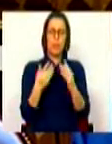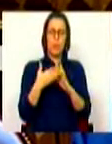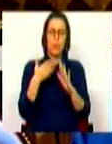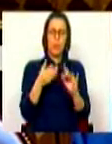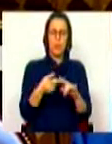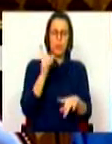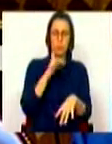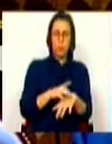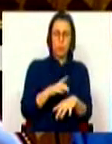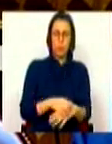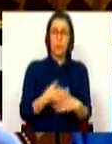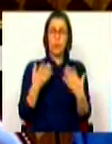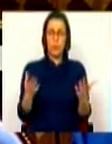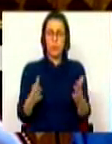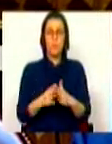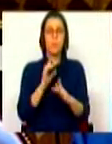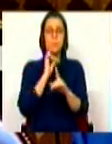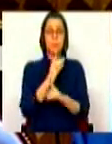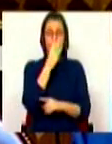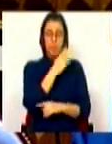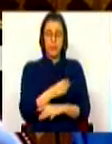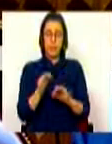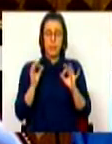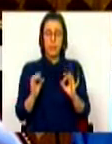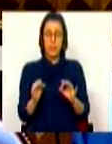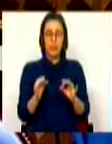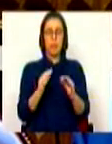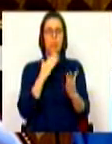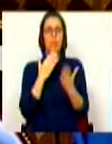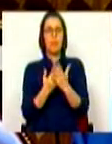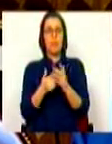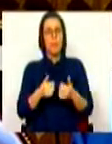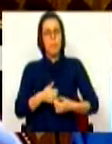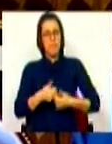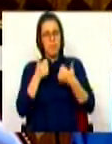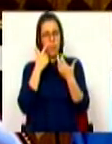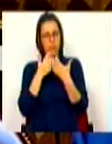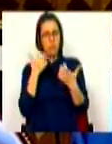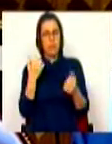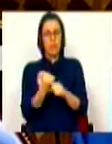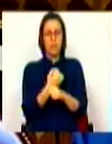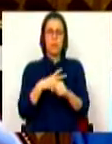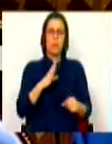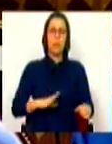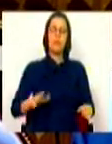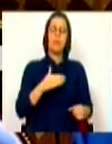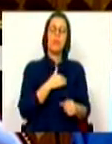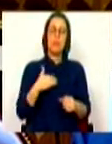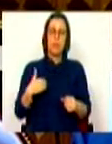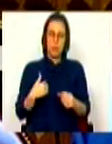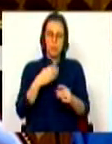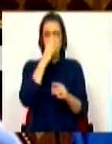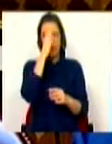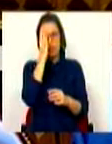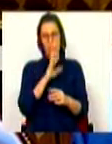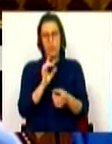de doentes. Com efeito, da sua aplicação resultou uma evidente melhoria na resposta do Serviço Nacional de Saúde, traduzida